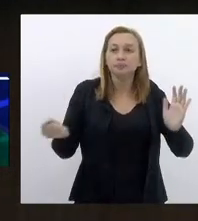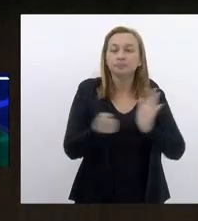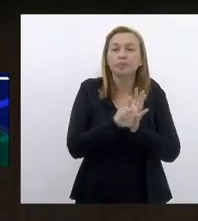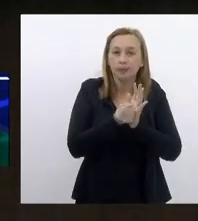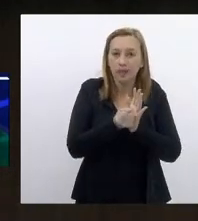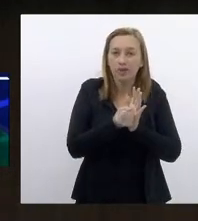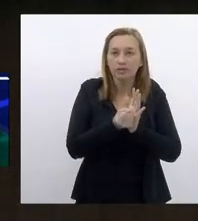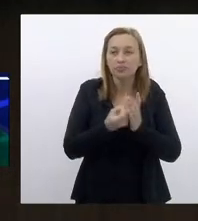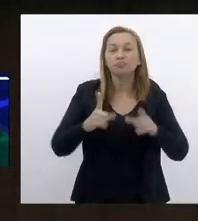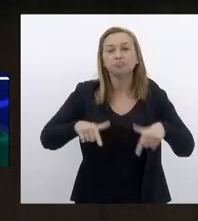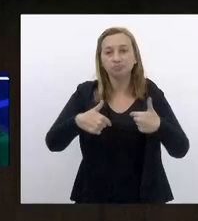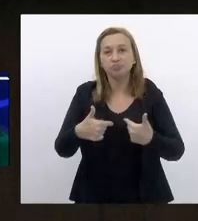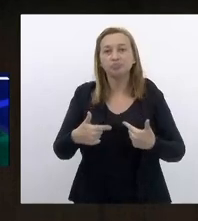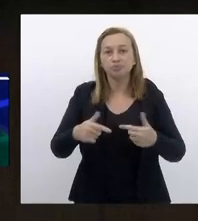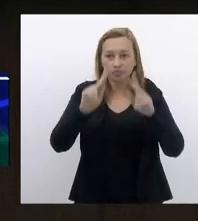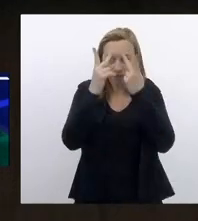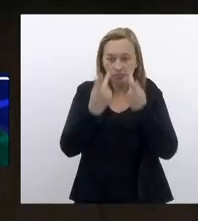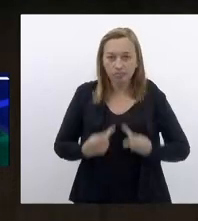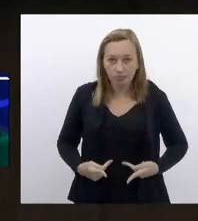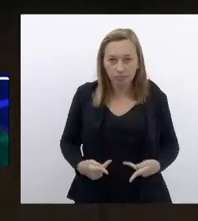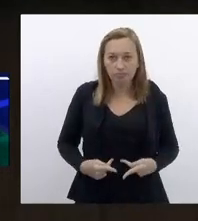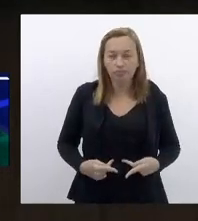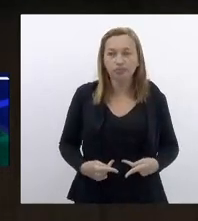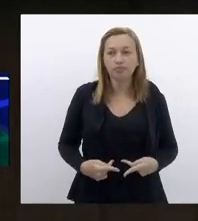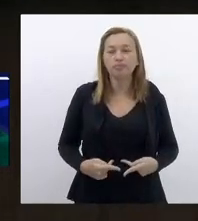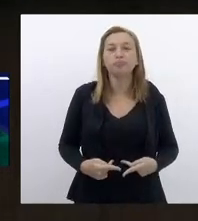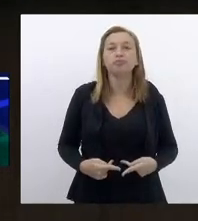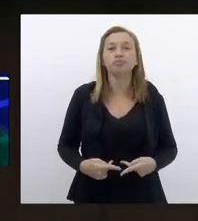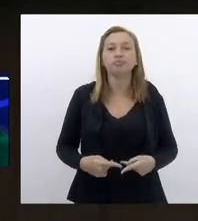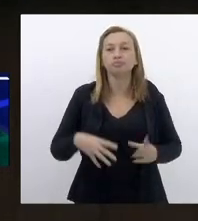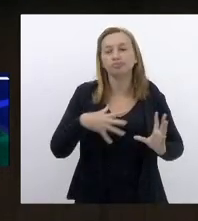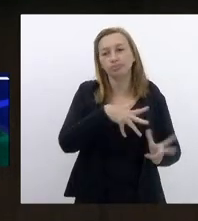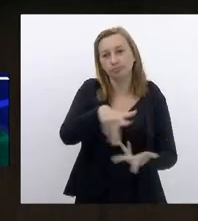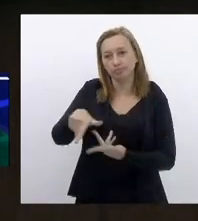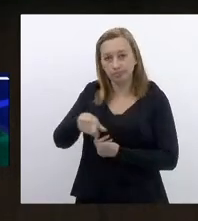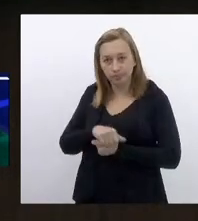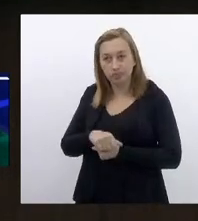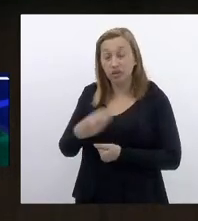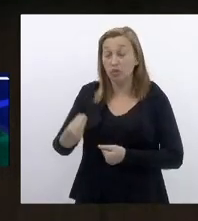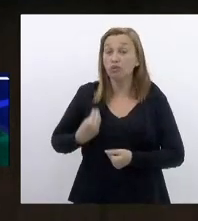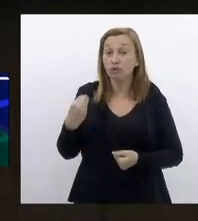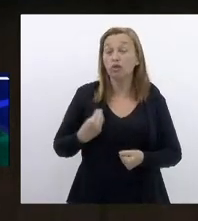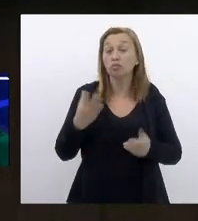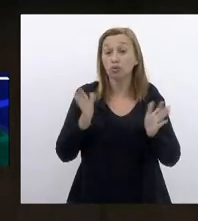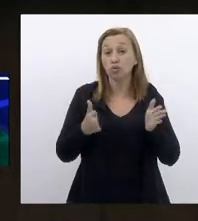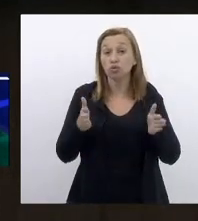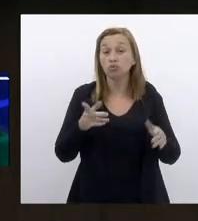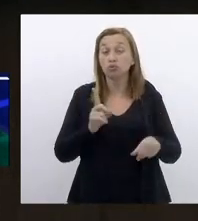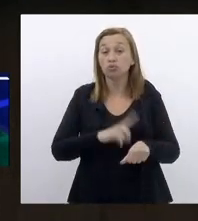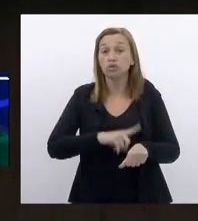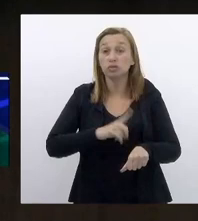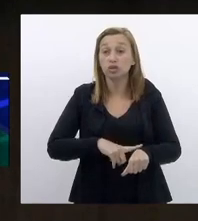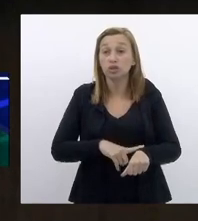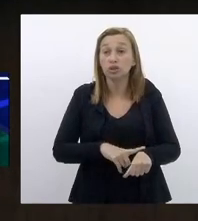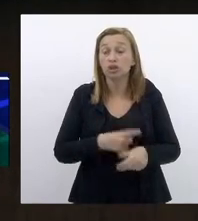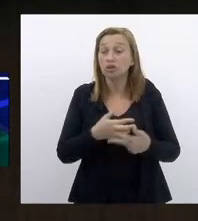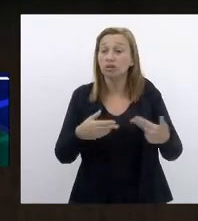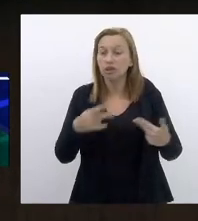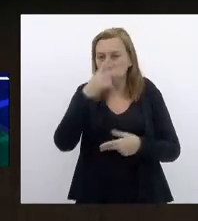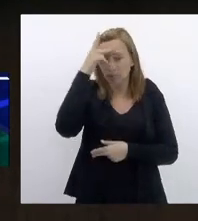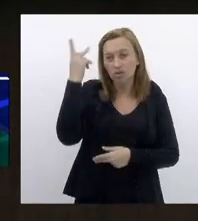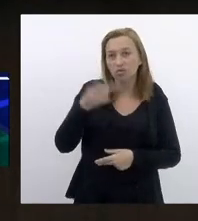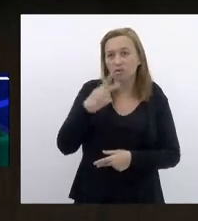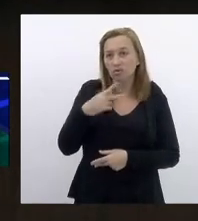ação humana nas condições do planeta Terra. Não à toa, a gente vive uma era hoje, né, que muitos autores chamam